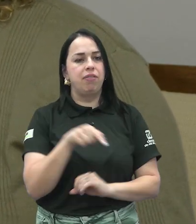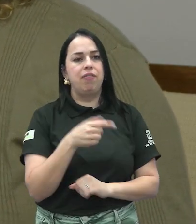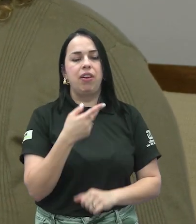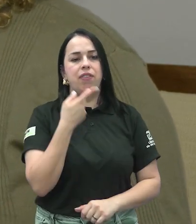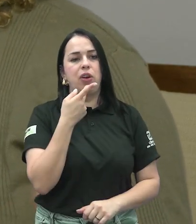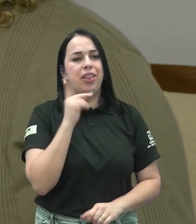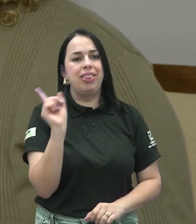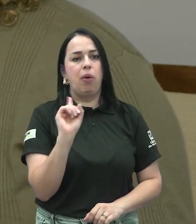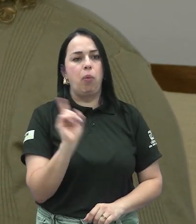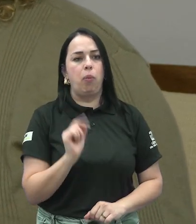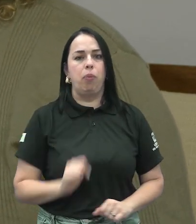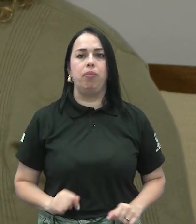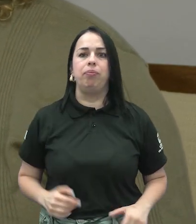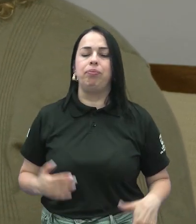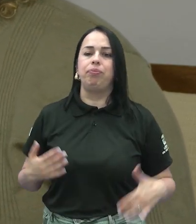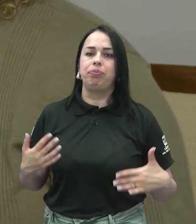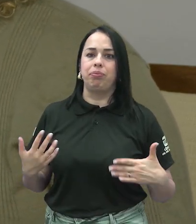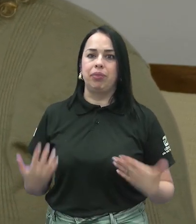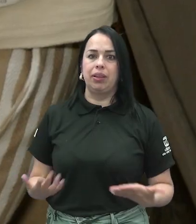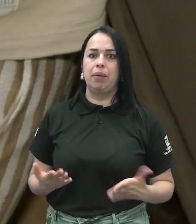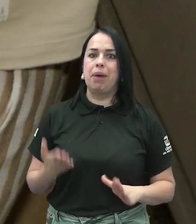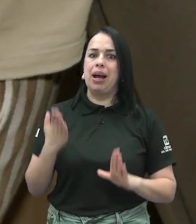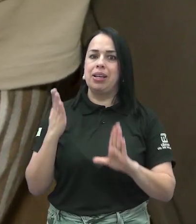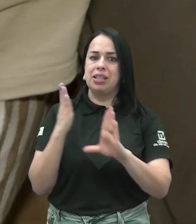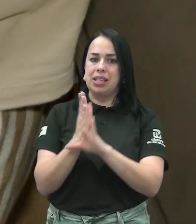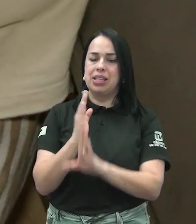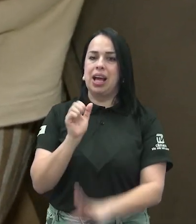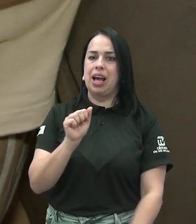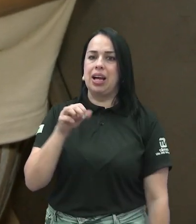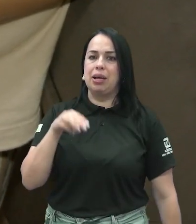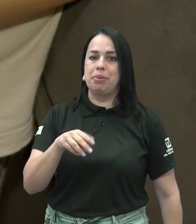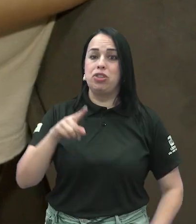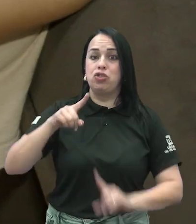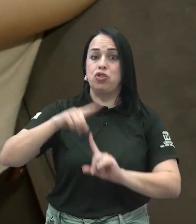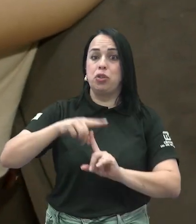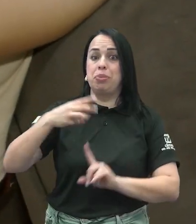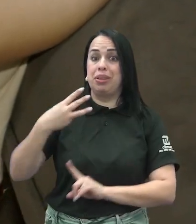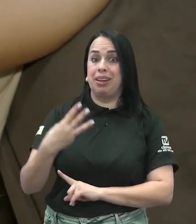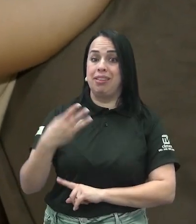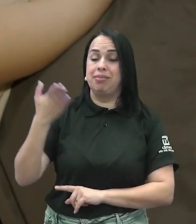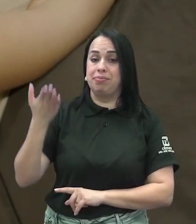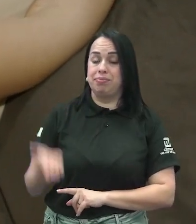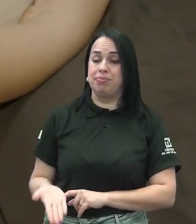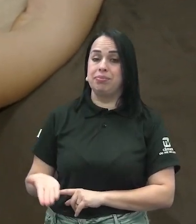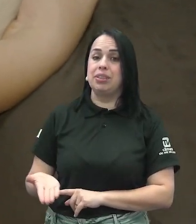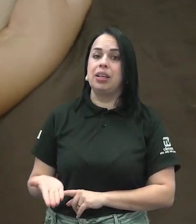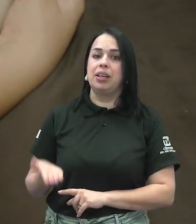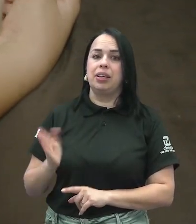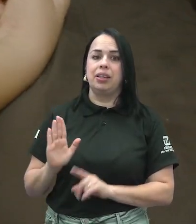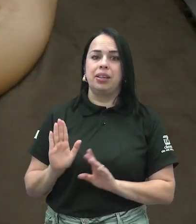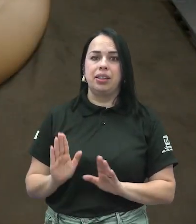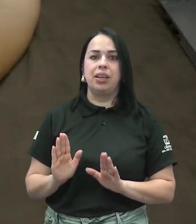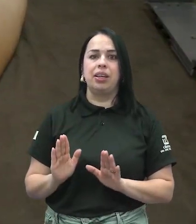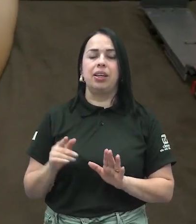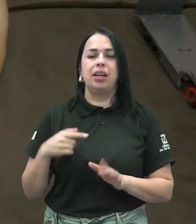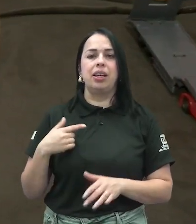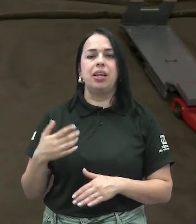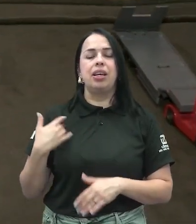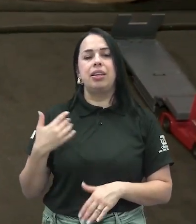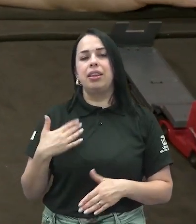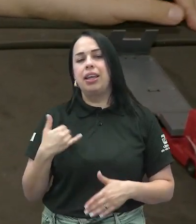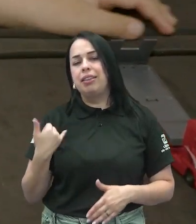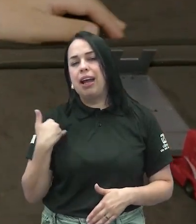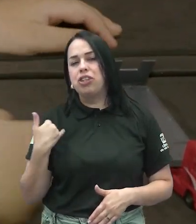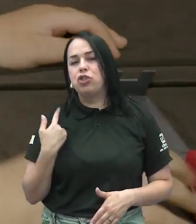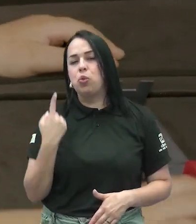Arthur descartavam a possibilidade da AME, né? O diagnóstico de AME tipo 3 do Arthur, que aparece